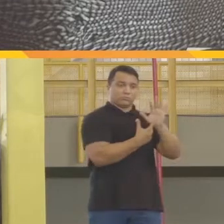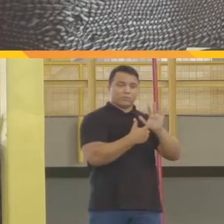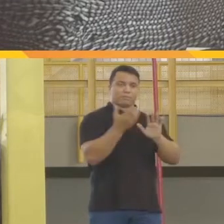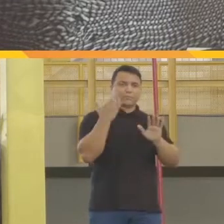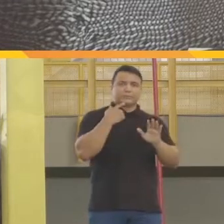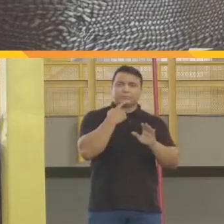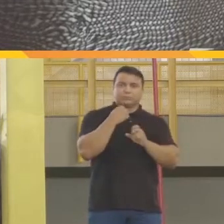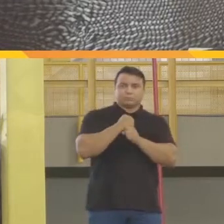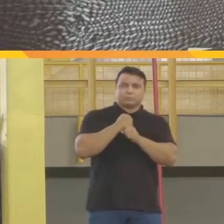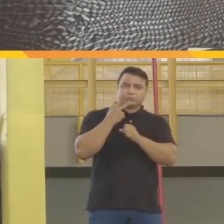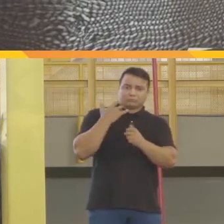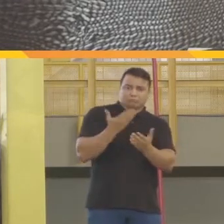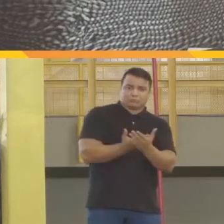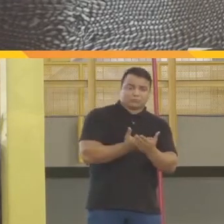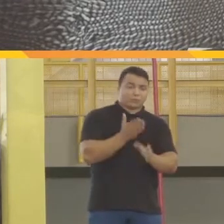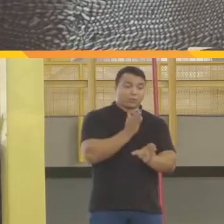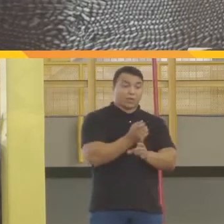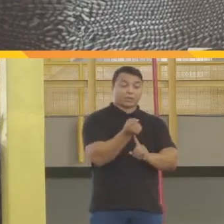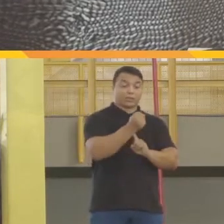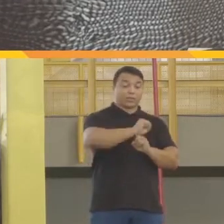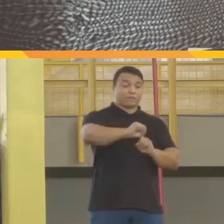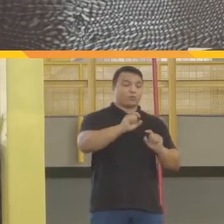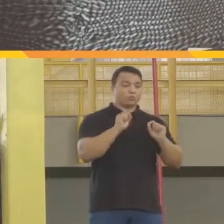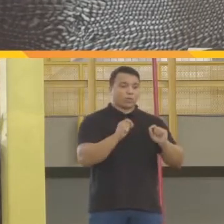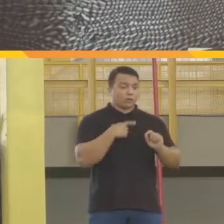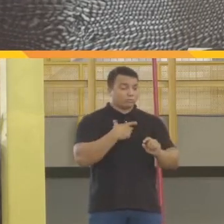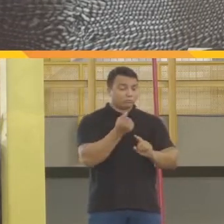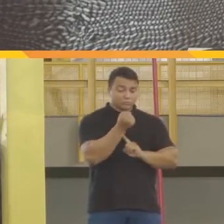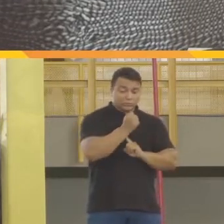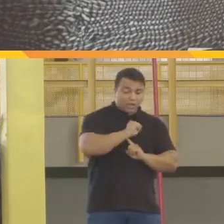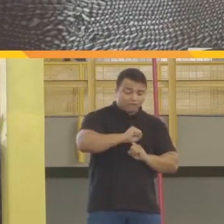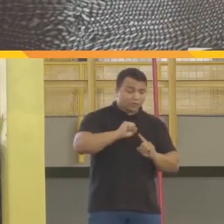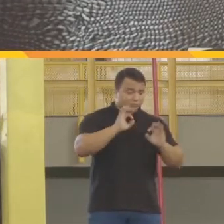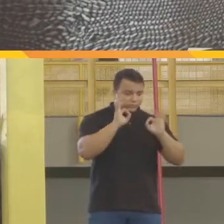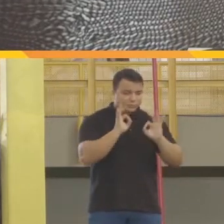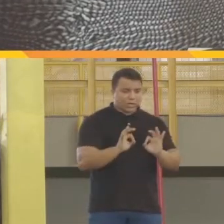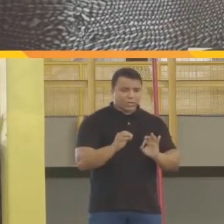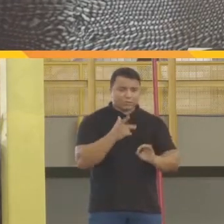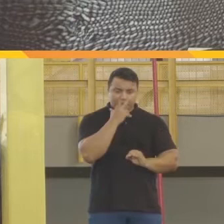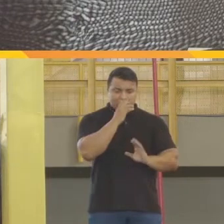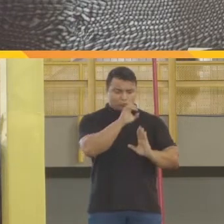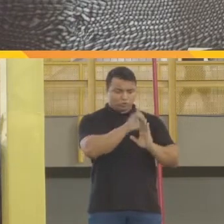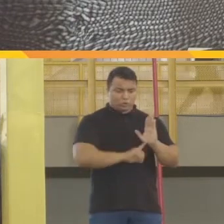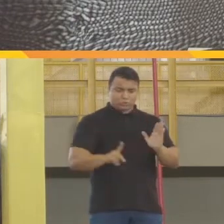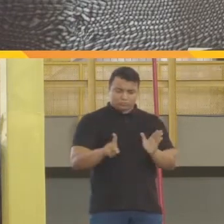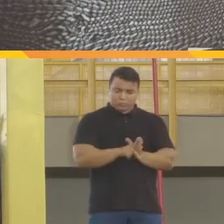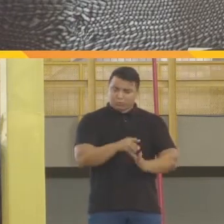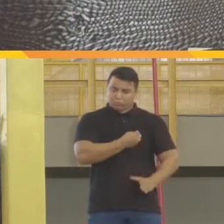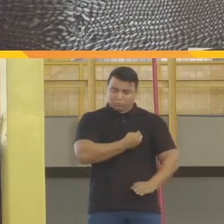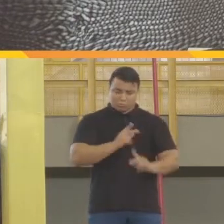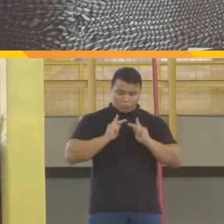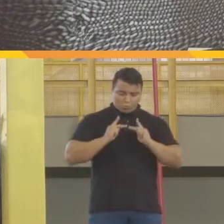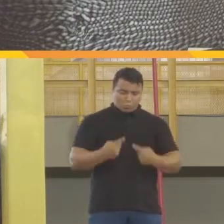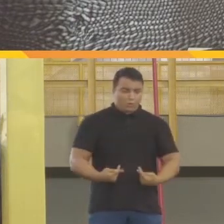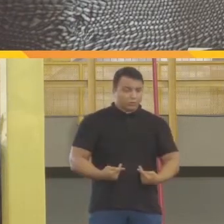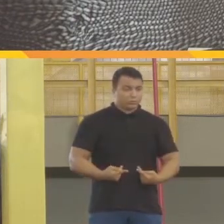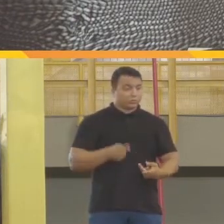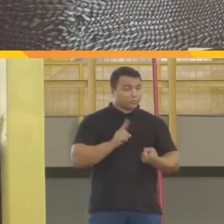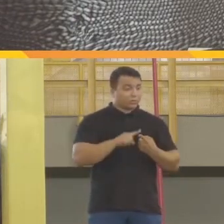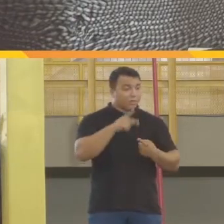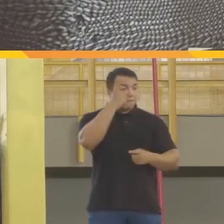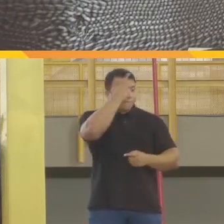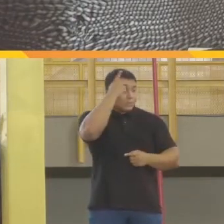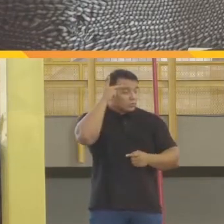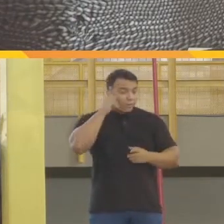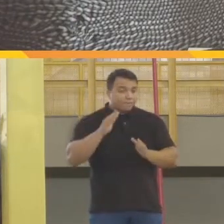últimos anos por defender, com unhas e dentes, a dignidade humana, inclusive das pessoas que hoje